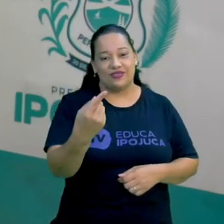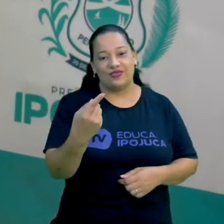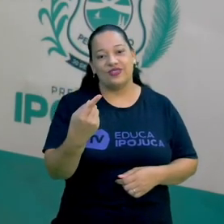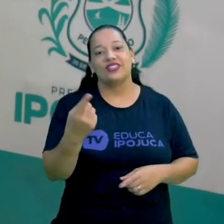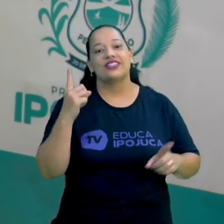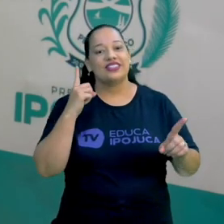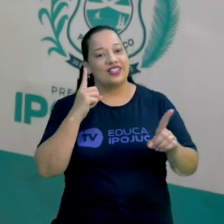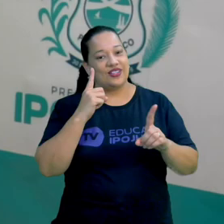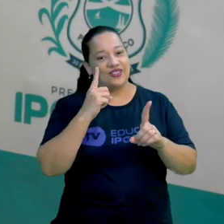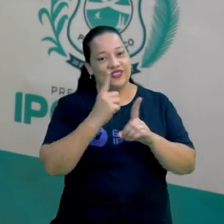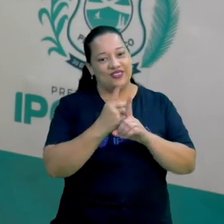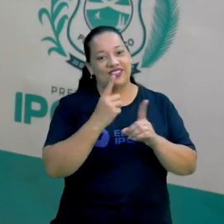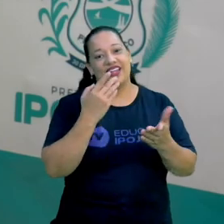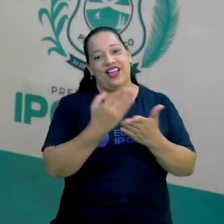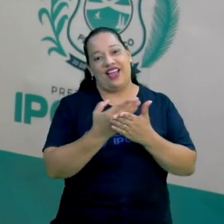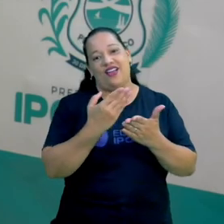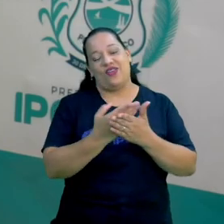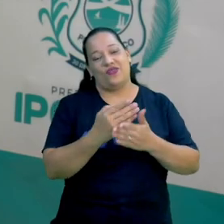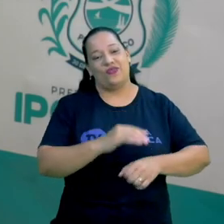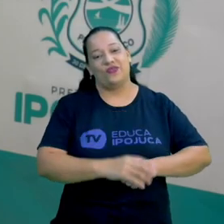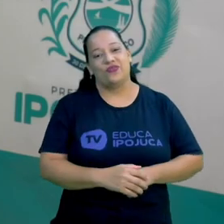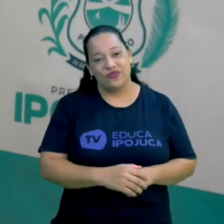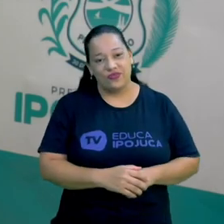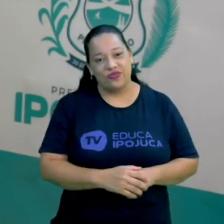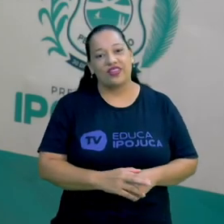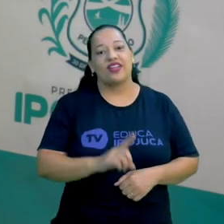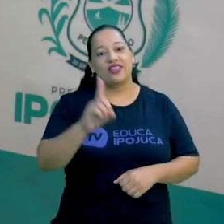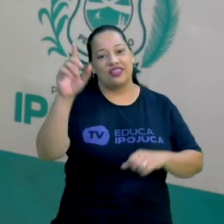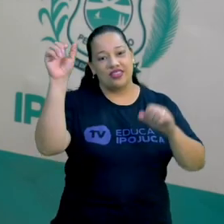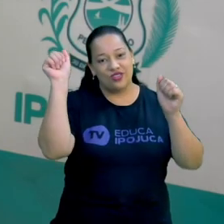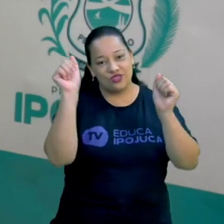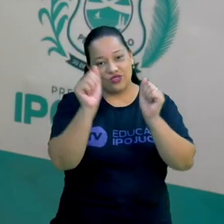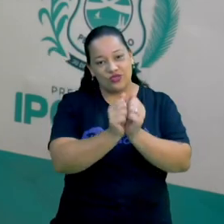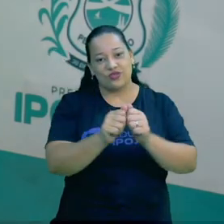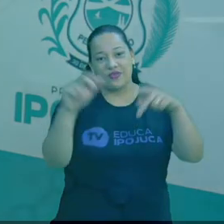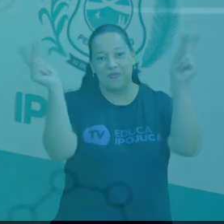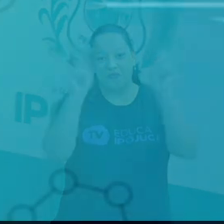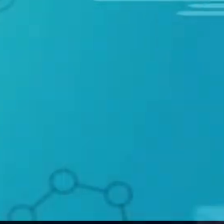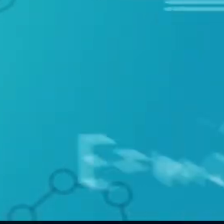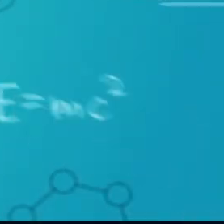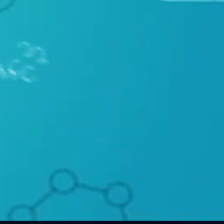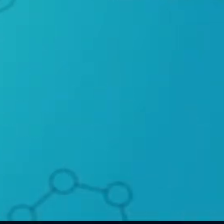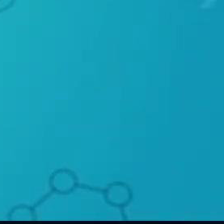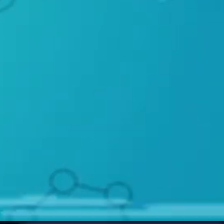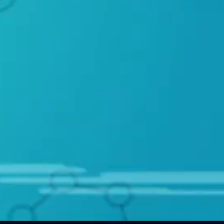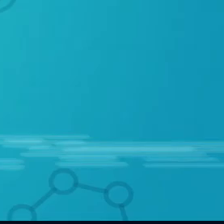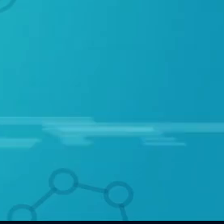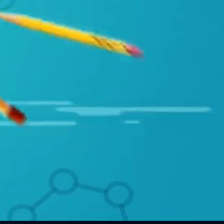encontrar na próxima aula. Então, fique com Deus, fique na paz e...